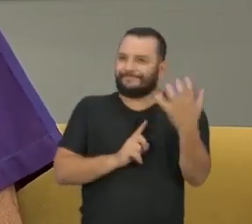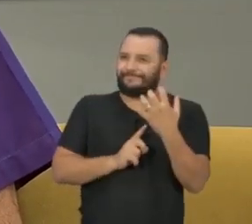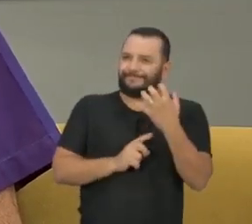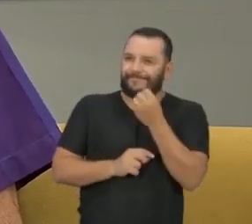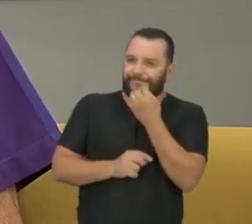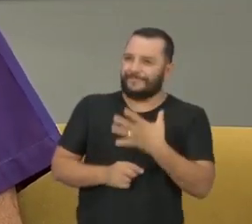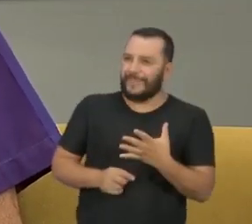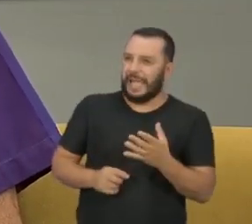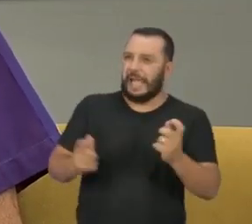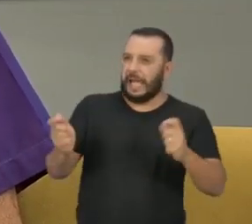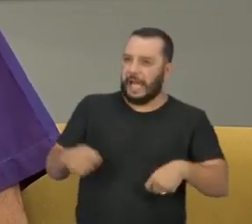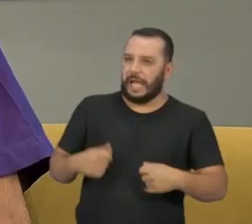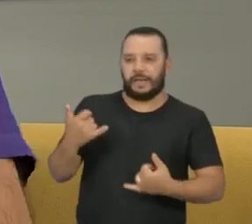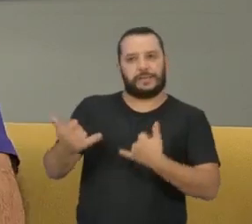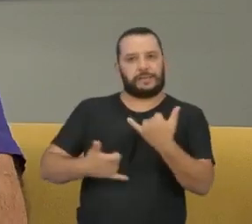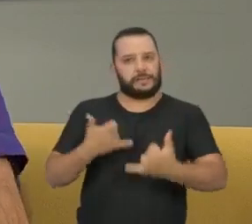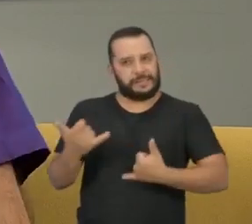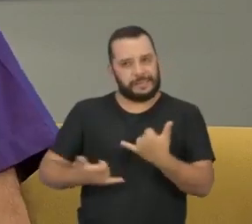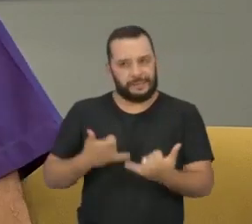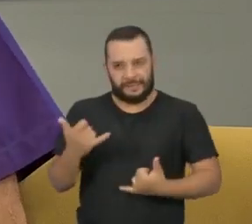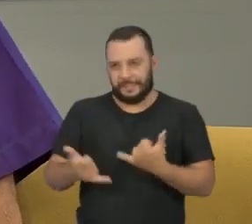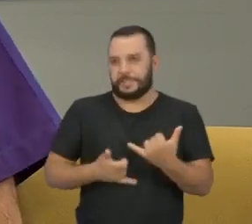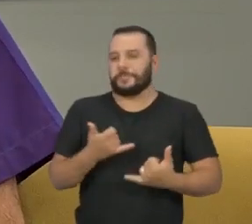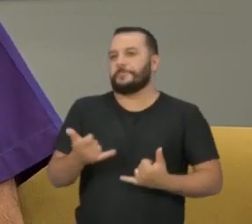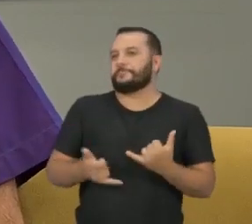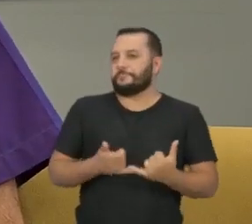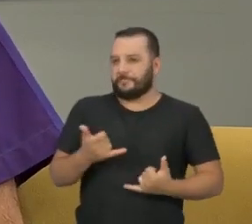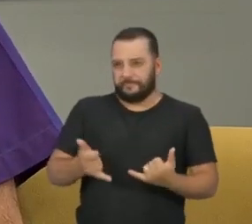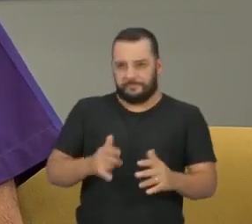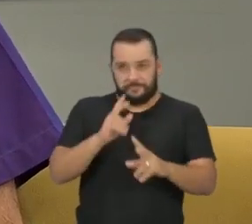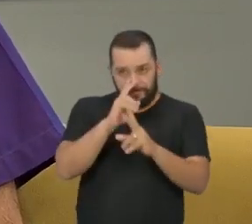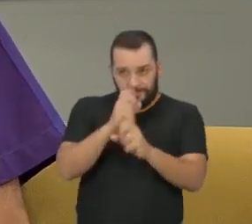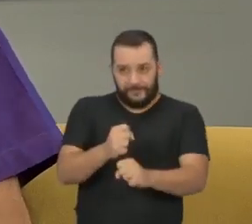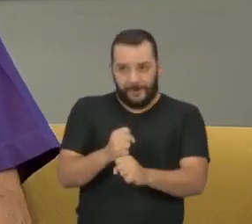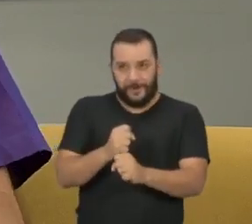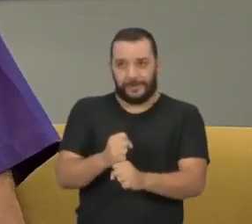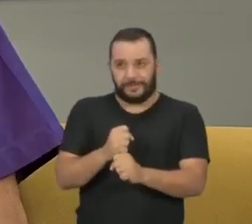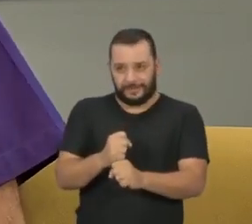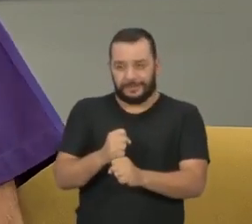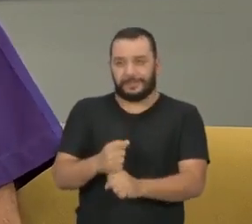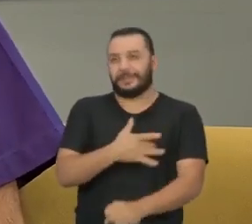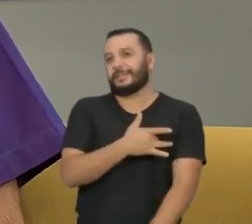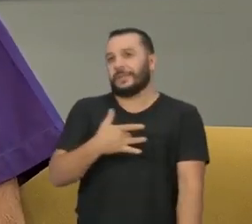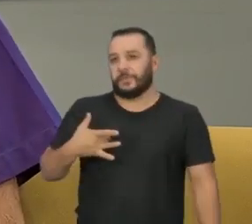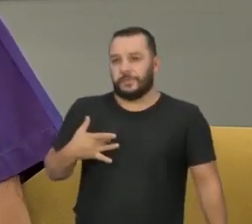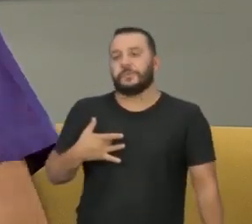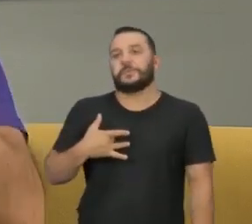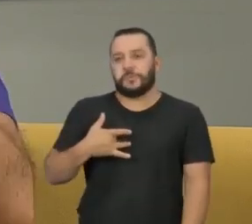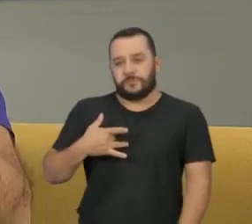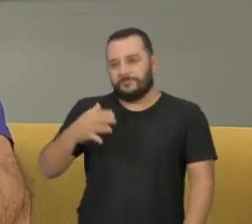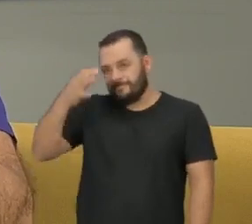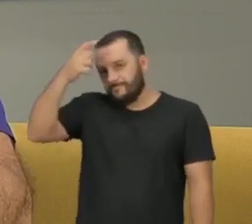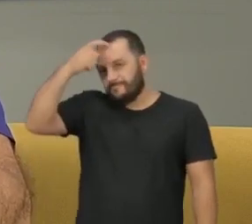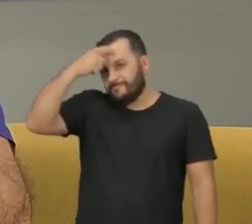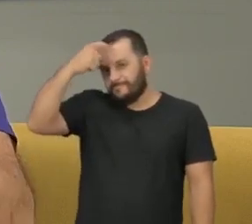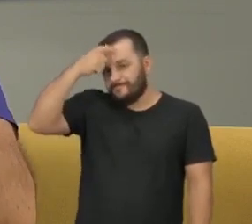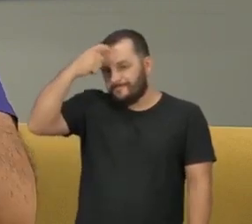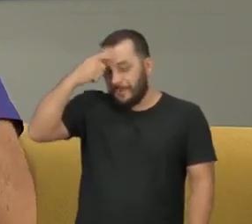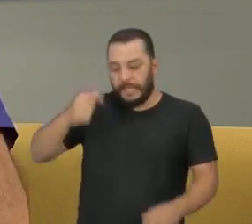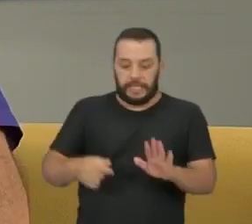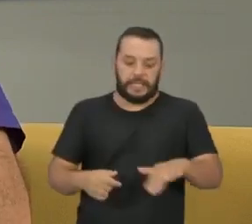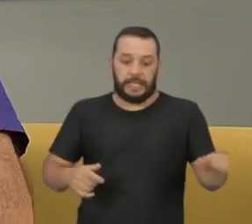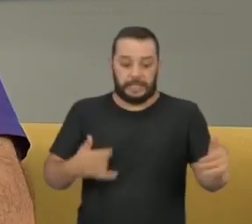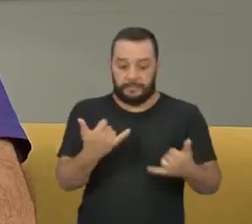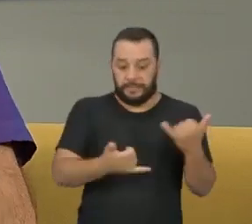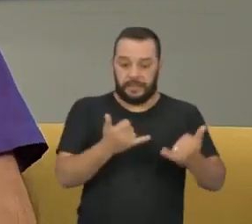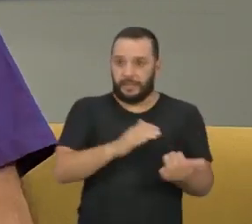capacidade de brincar, ela é um índice muito forte e seguro da saúde mental, né? Quando a criança para de brincar, a